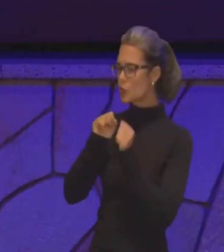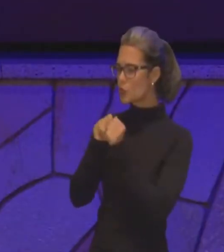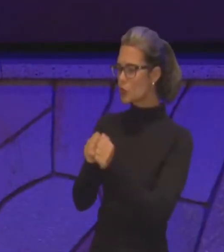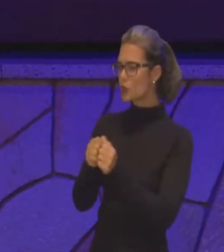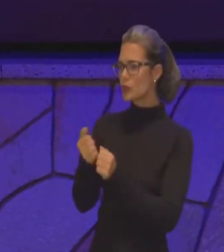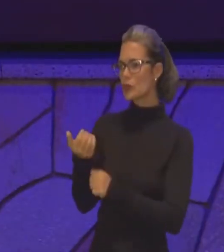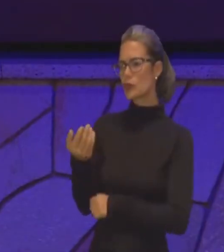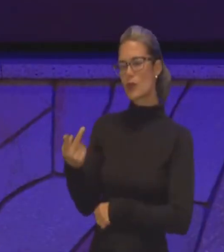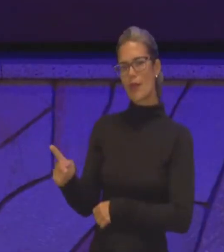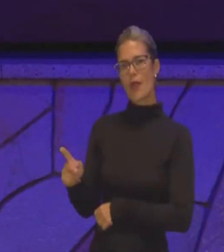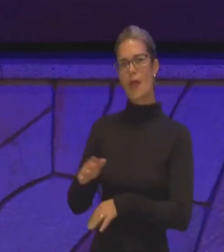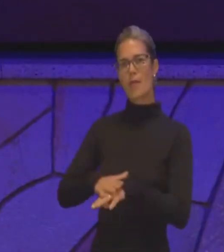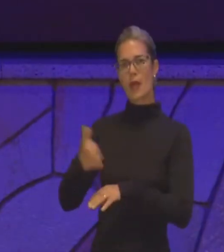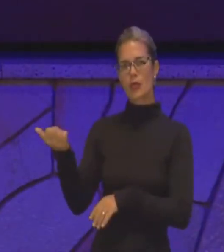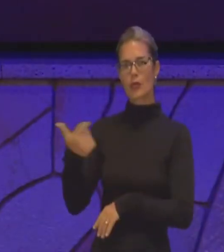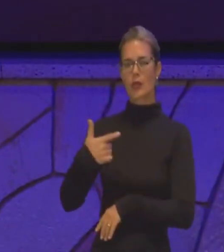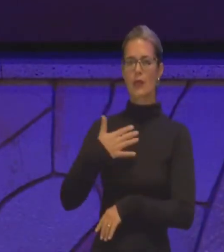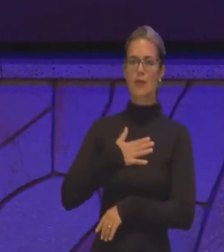suas vidas?